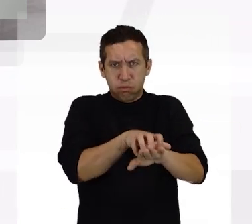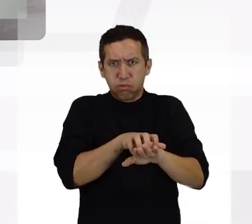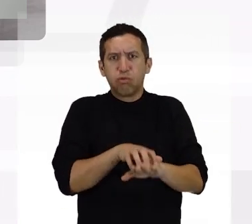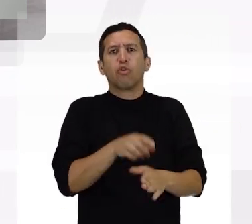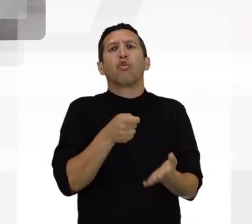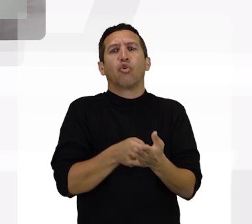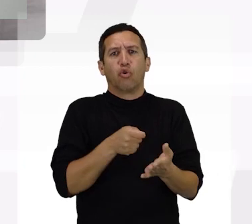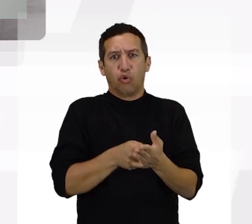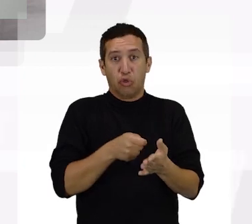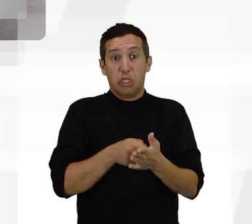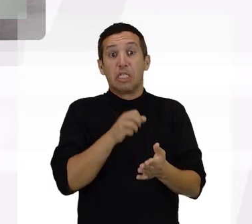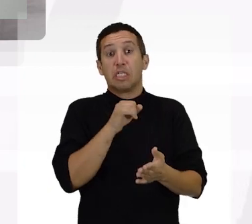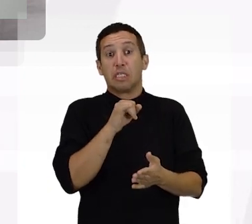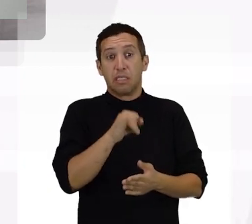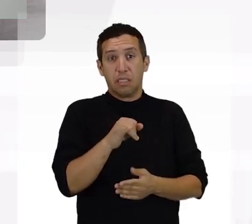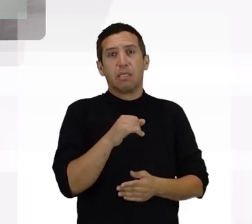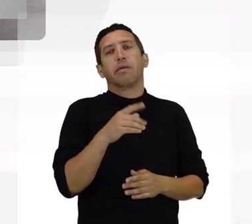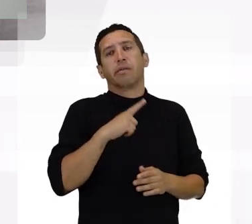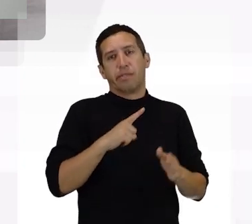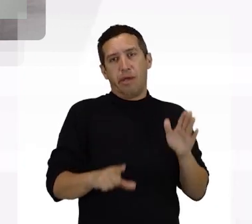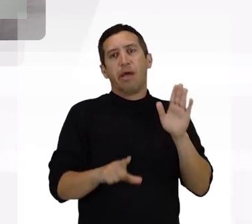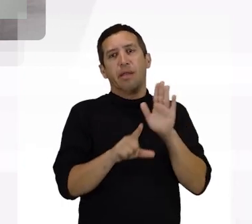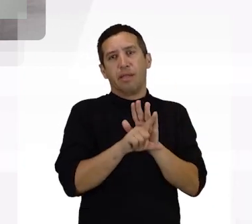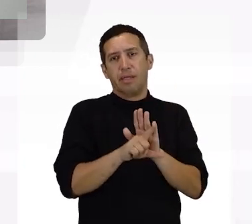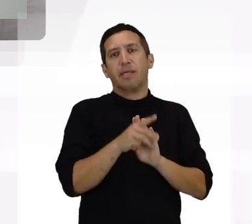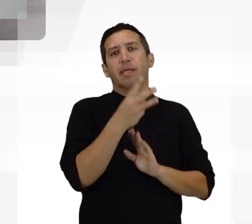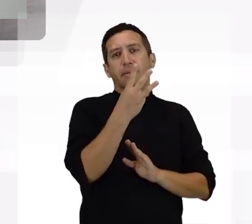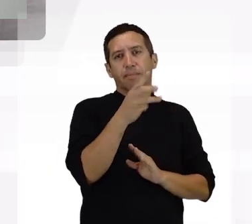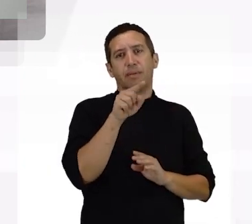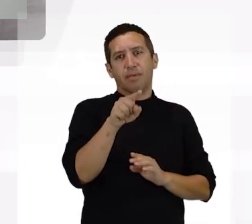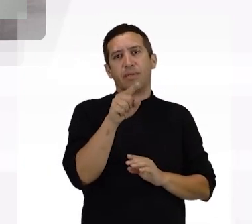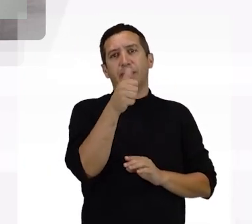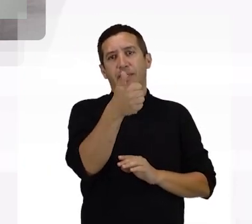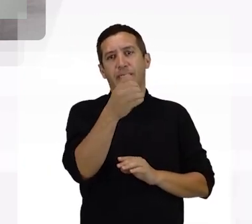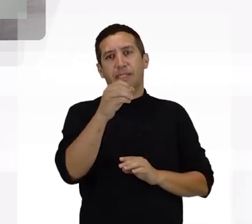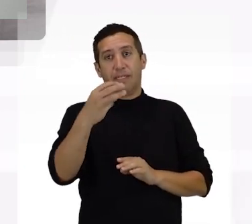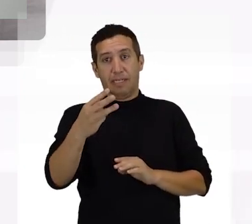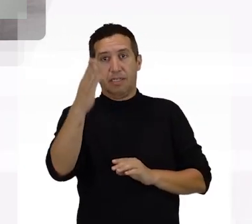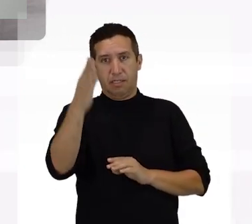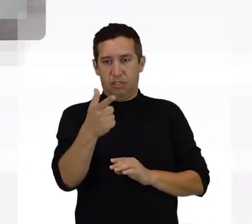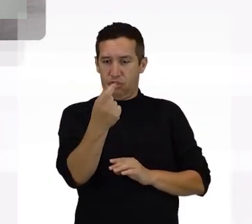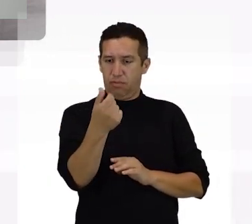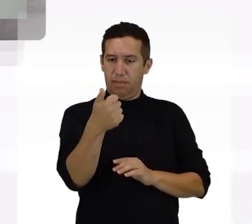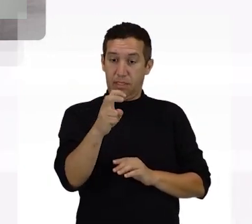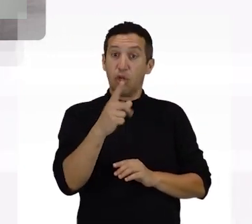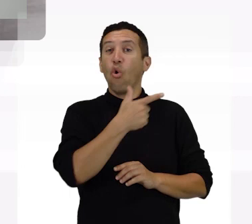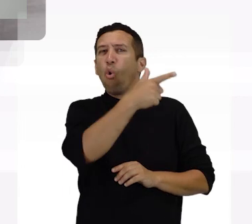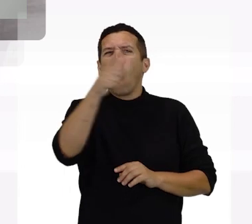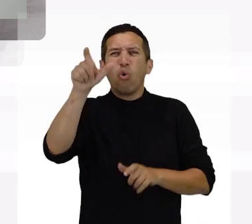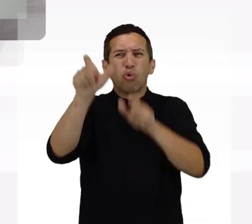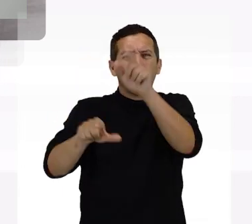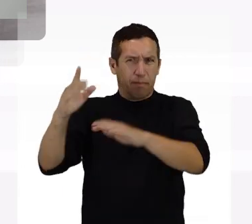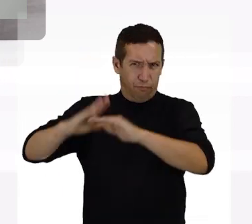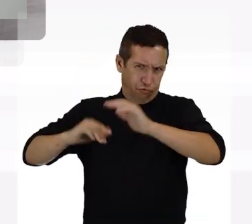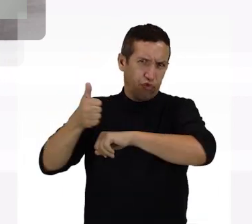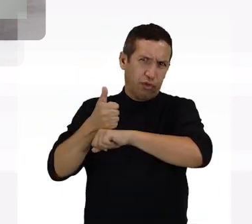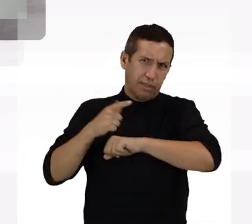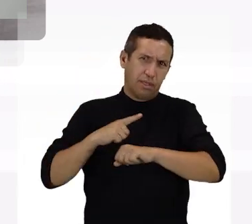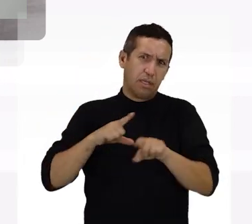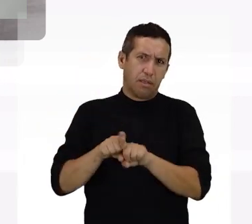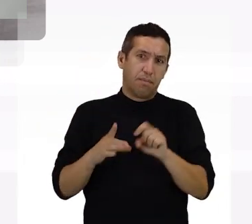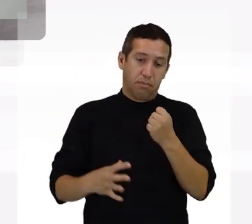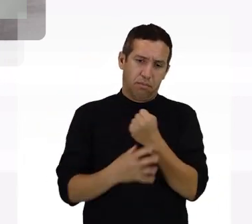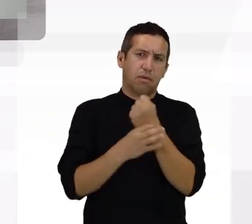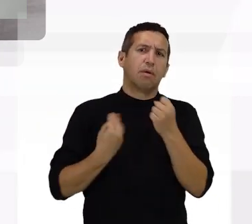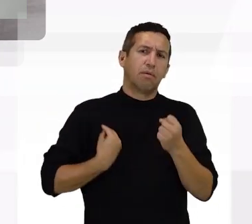seguro obrigatório de que trata a Lei 13.103, de 2015. Outros profissionais vão ter direito ao